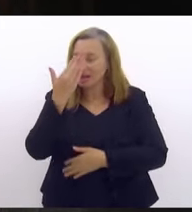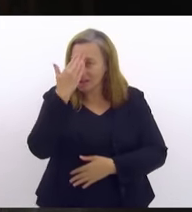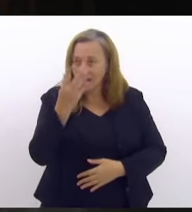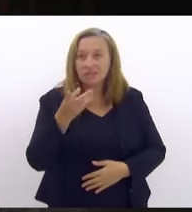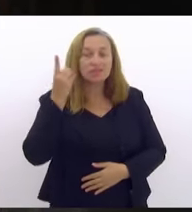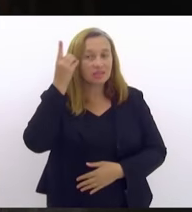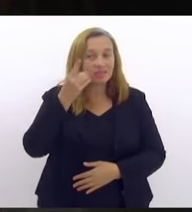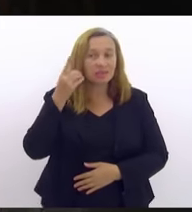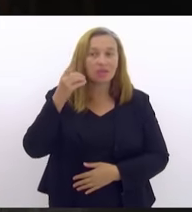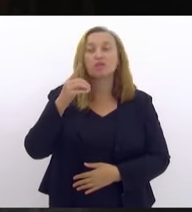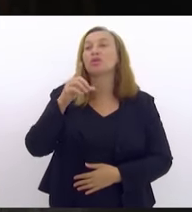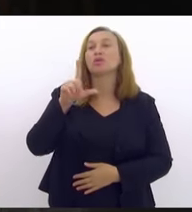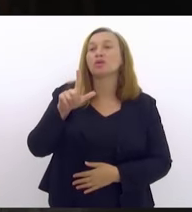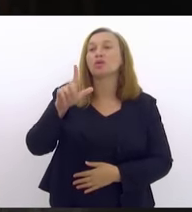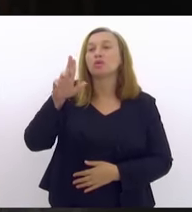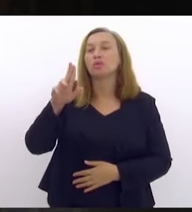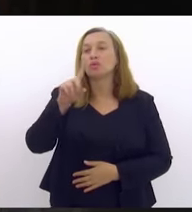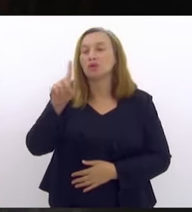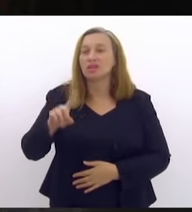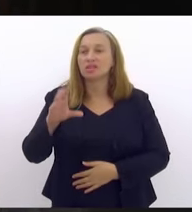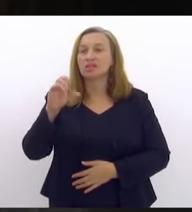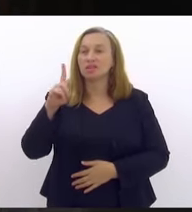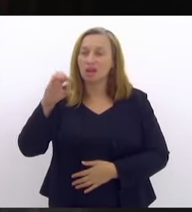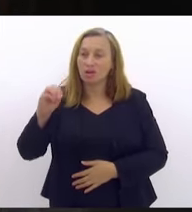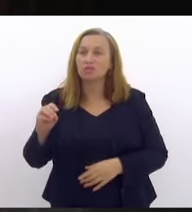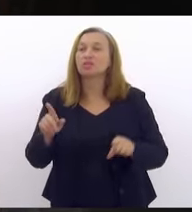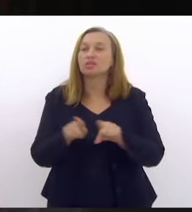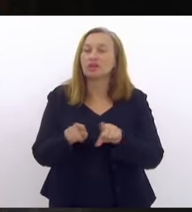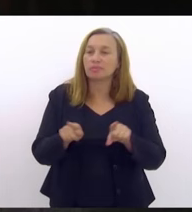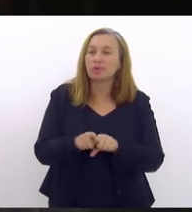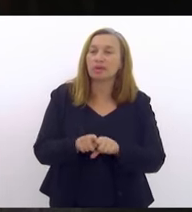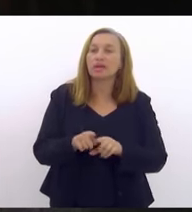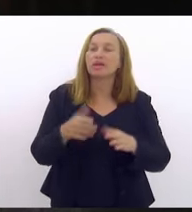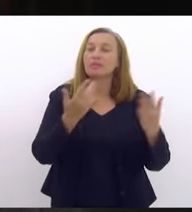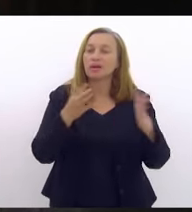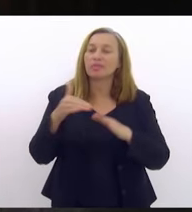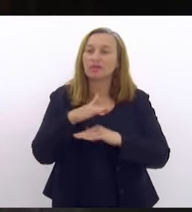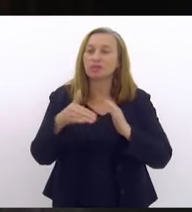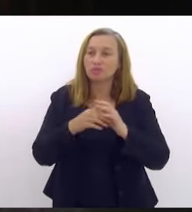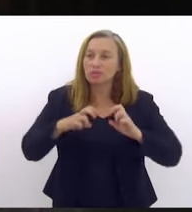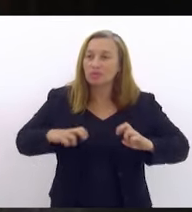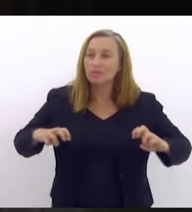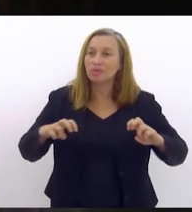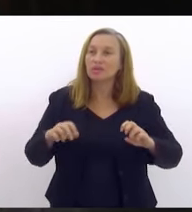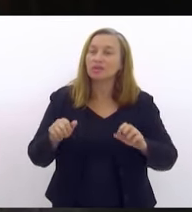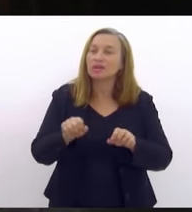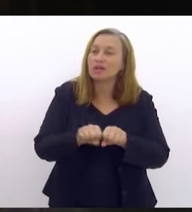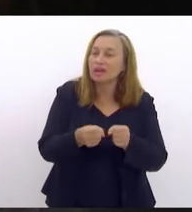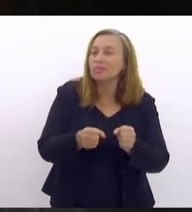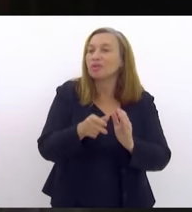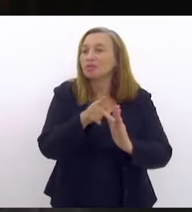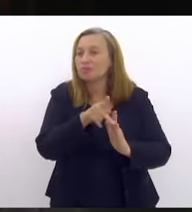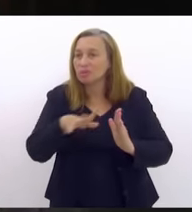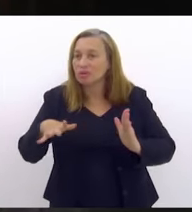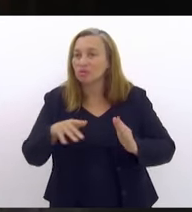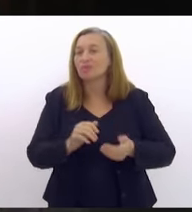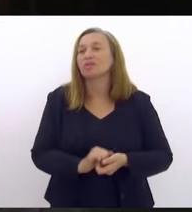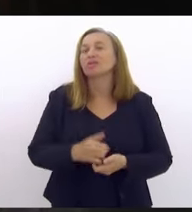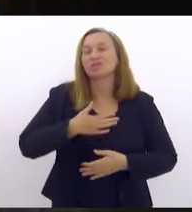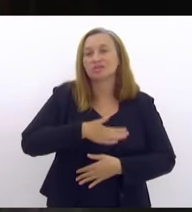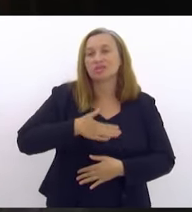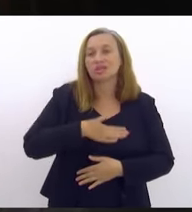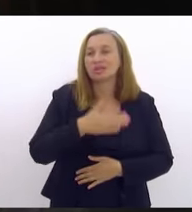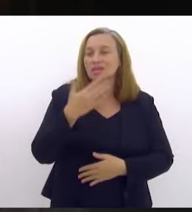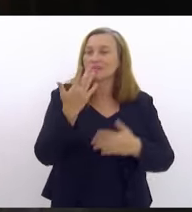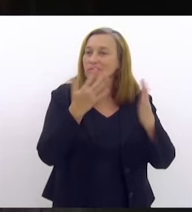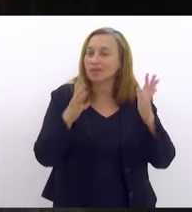Luiz Cláudio e agradecendo ao deputado, cumprimento toda a mesa e quebrando um pouquinho o protocolo, gostaria de